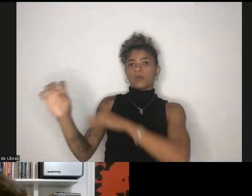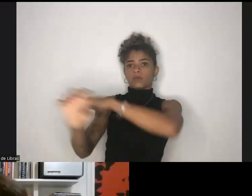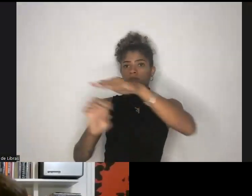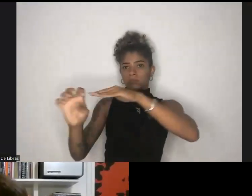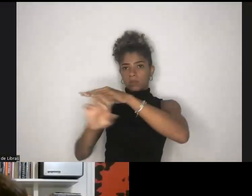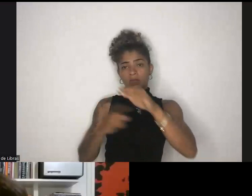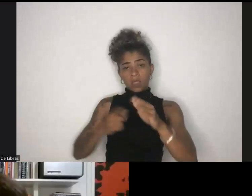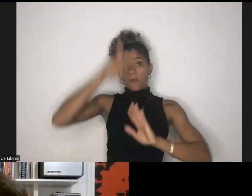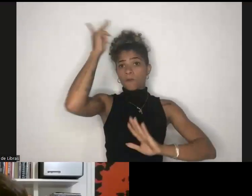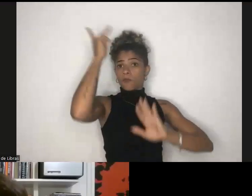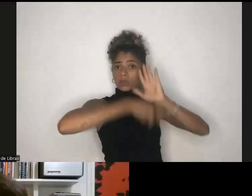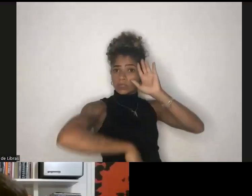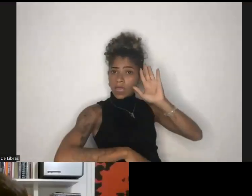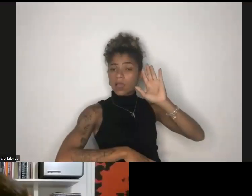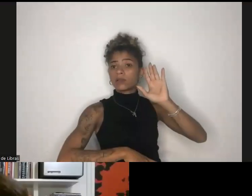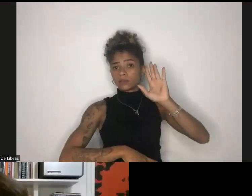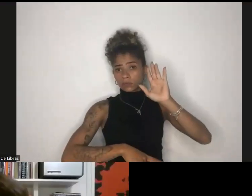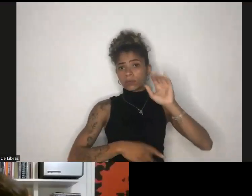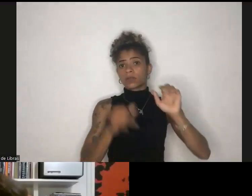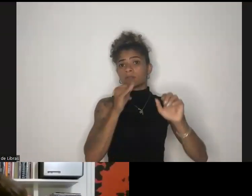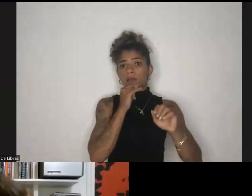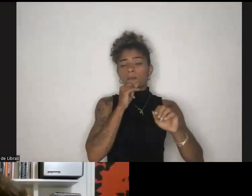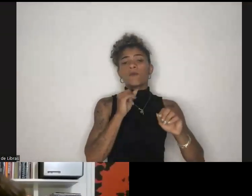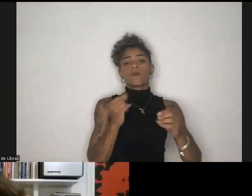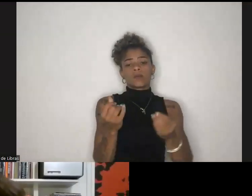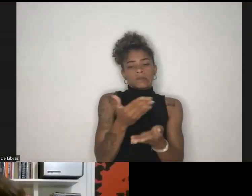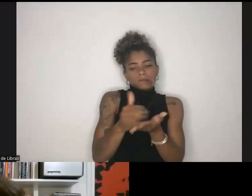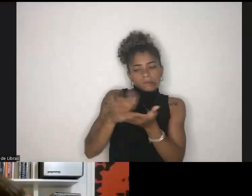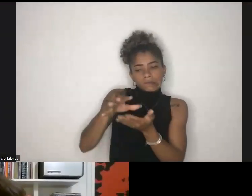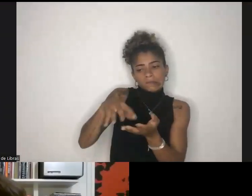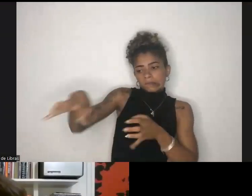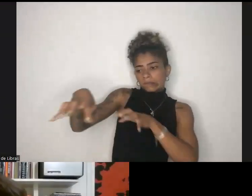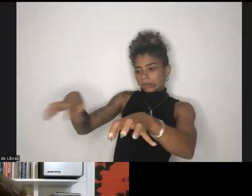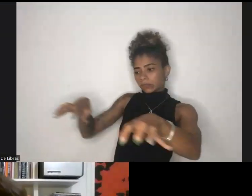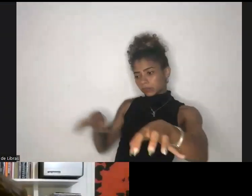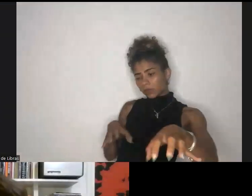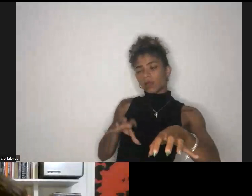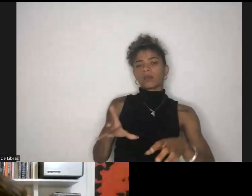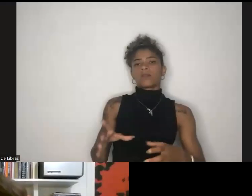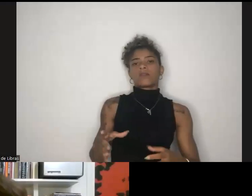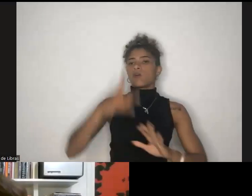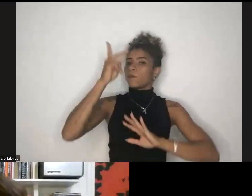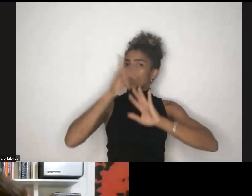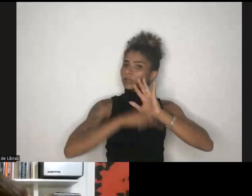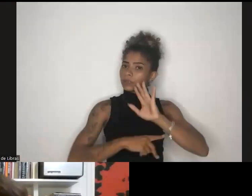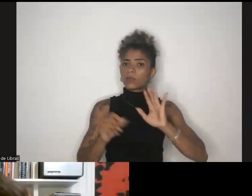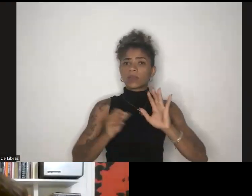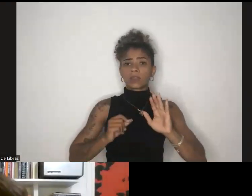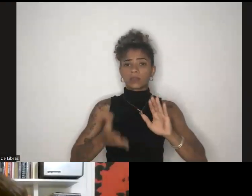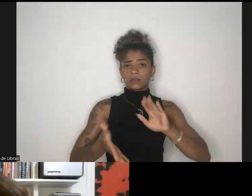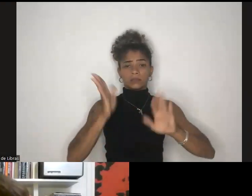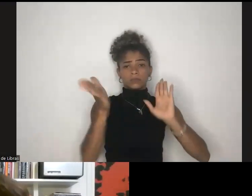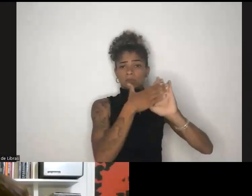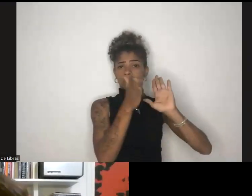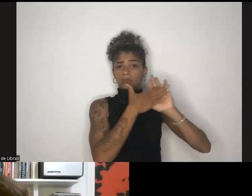um projeto de resíduo de separação de resíduo um projeto de que tem que estar na planta isso né